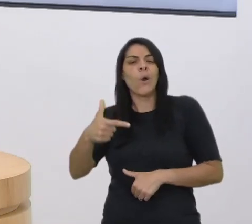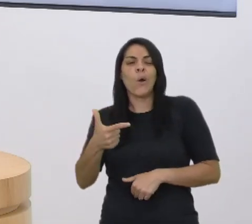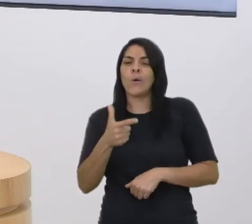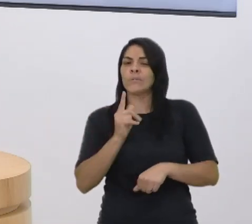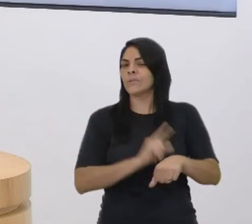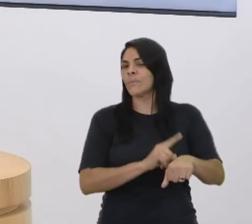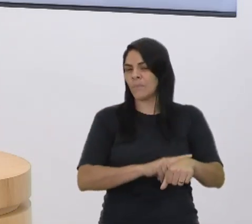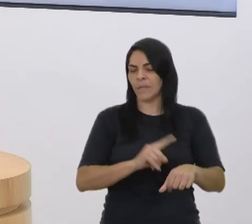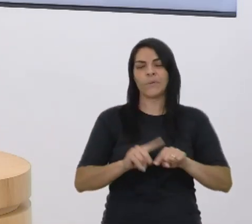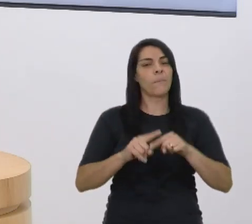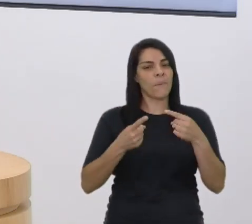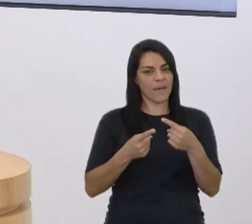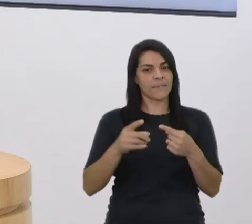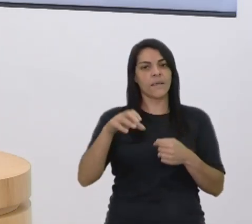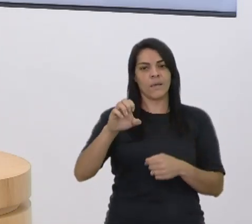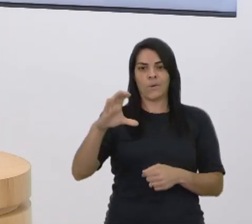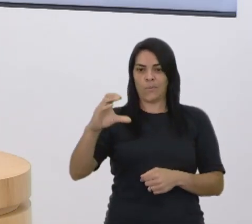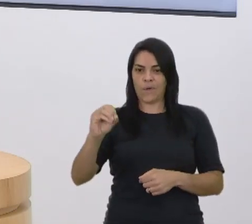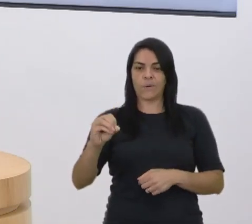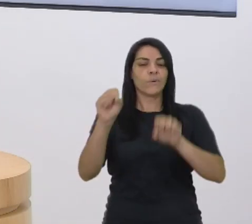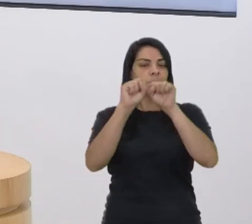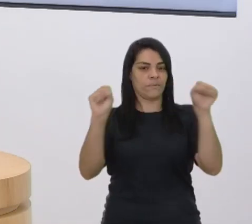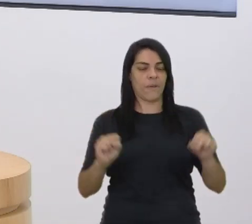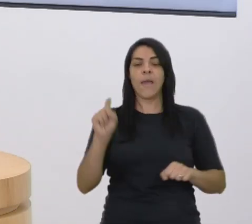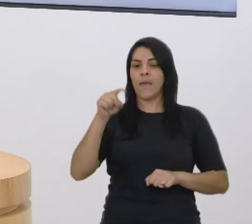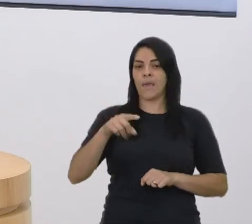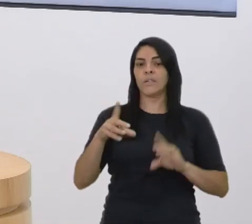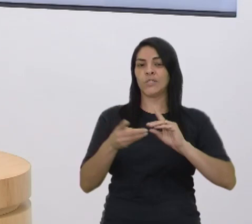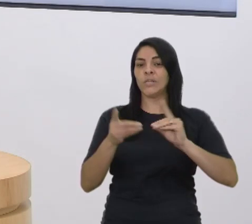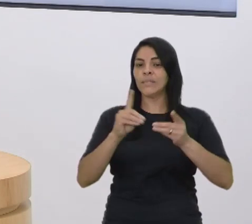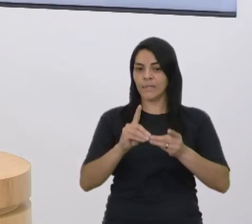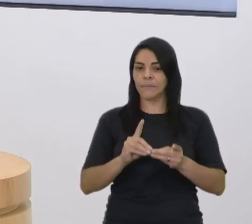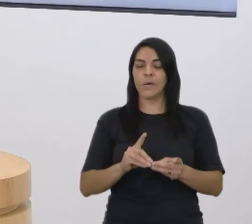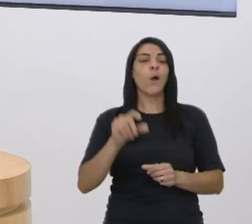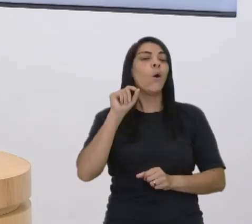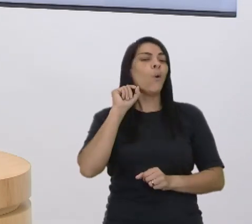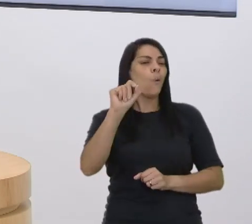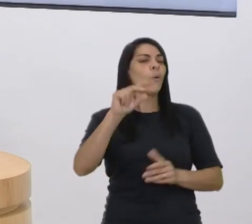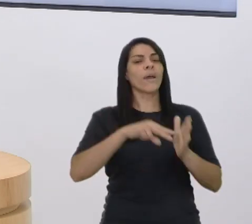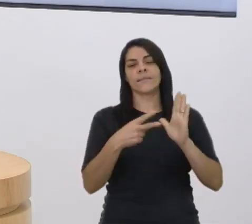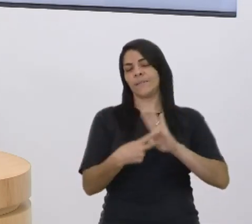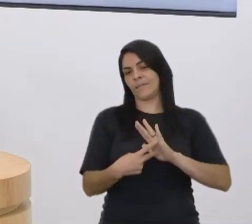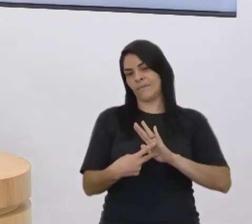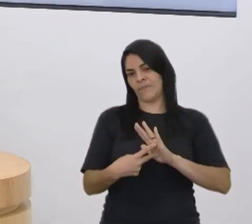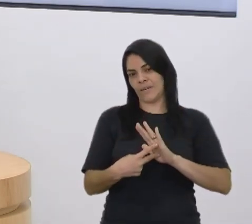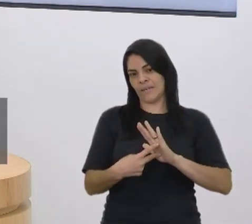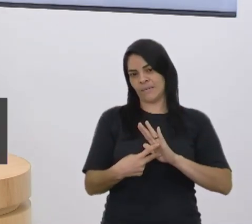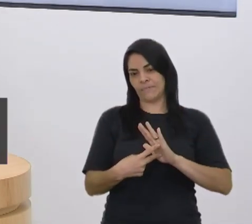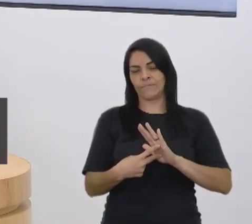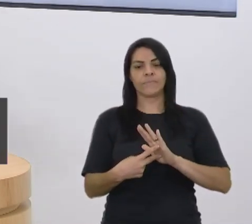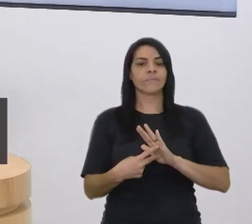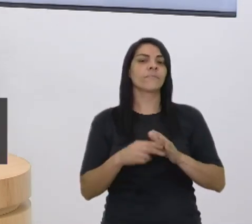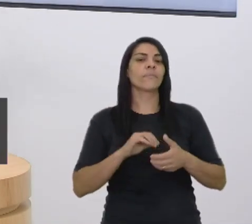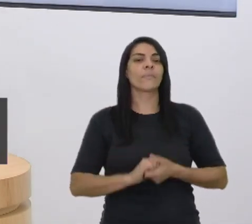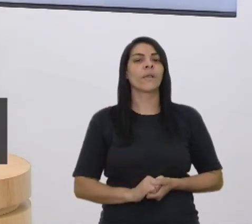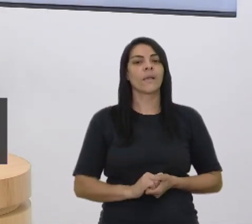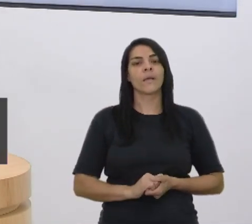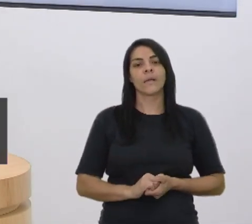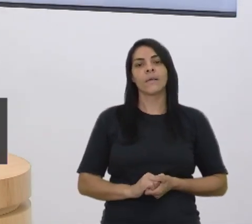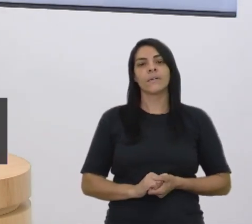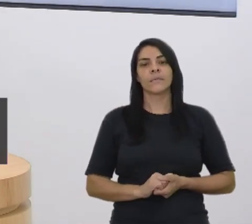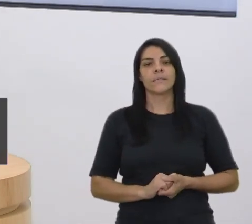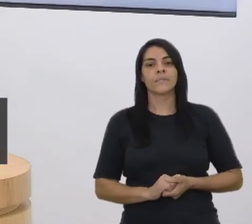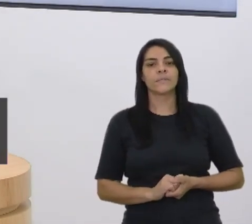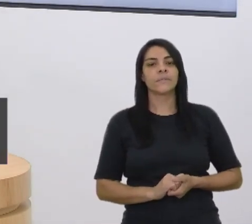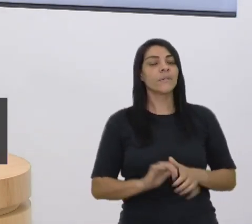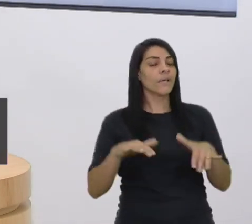o ecossistema, ele é um sistema dinâmico. O que significa? Ele não é estático, tipo, é óbvio, né? Se não é dinâmico, ele não